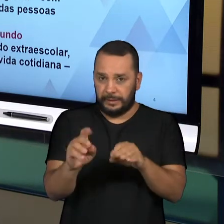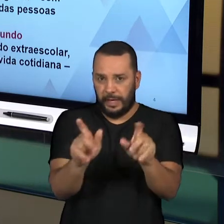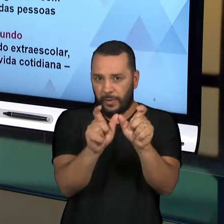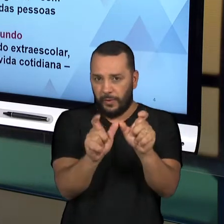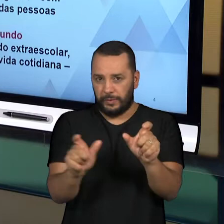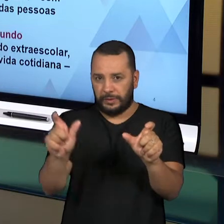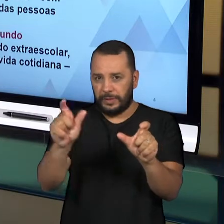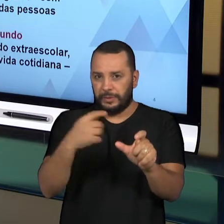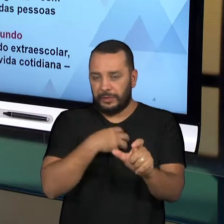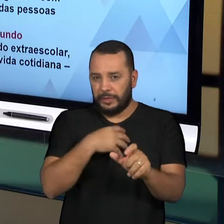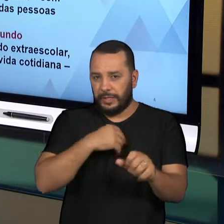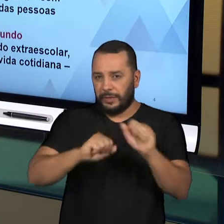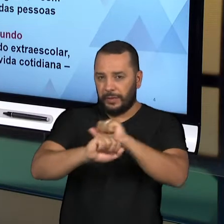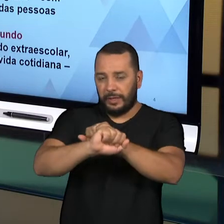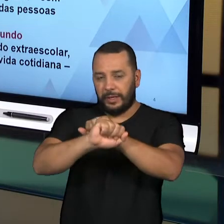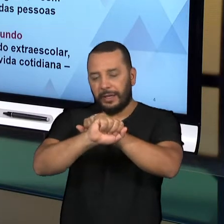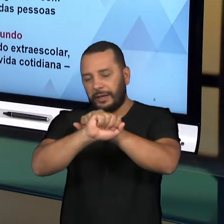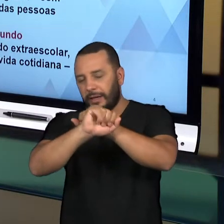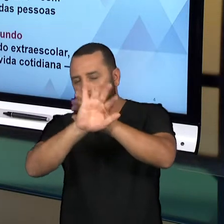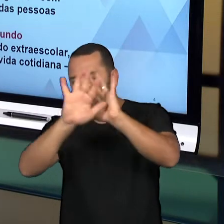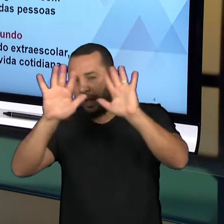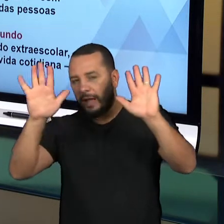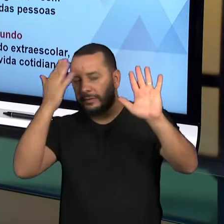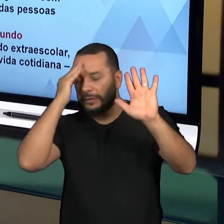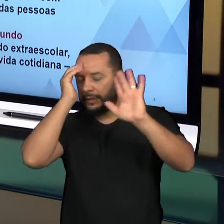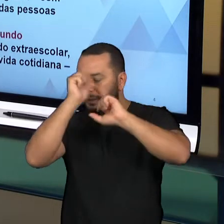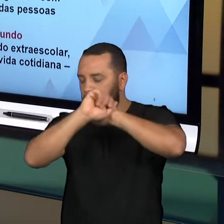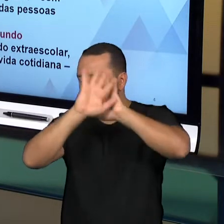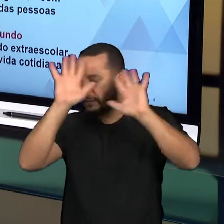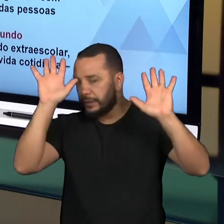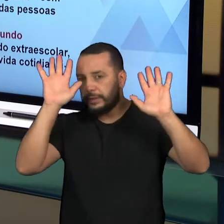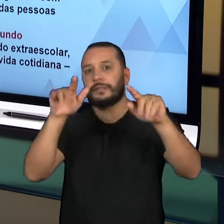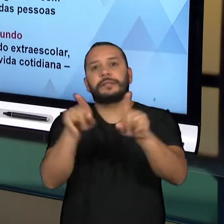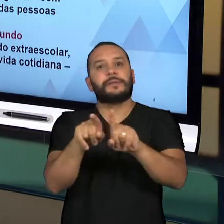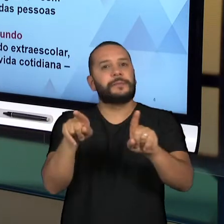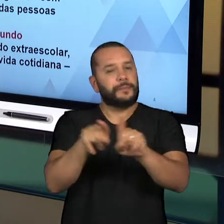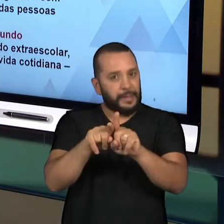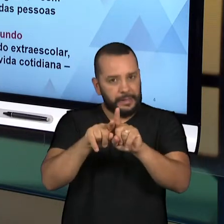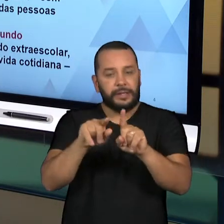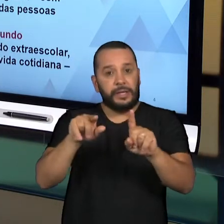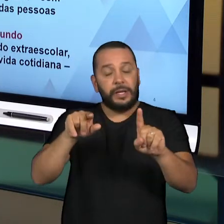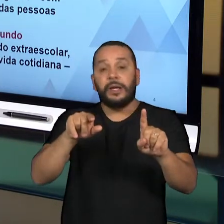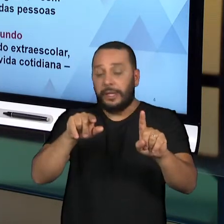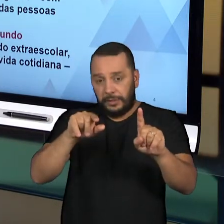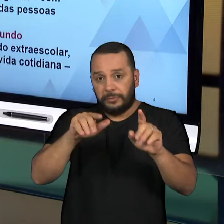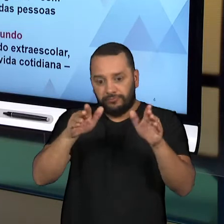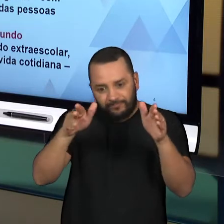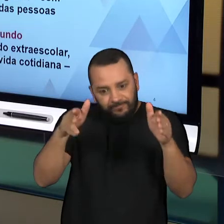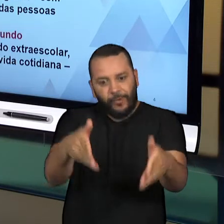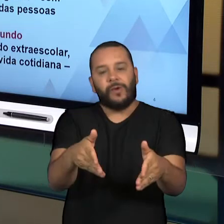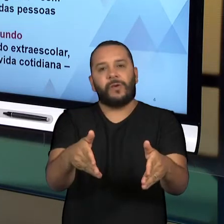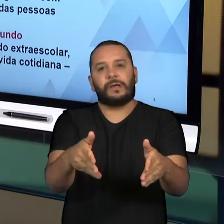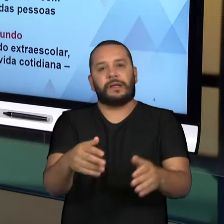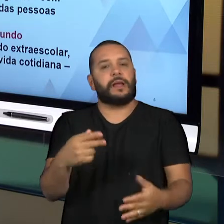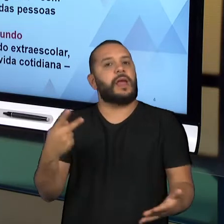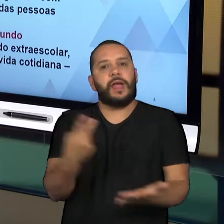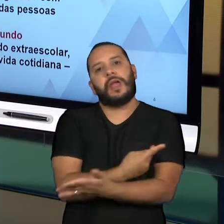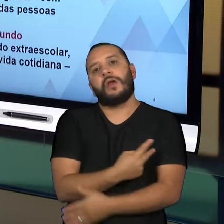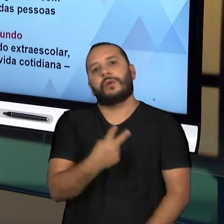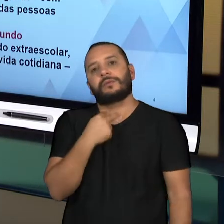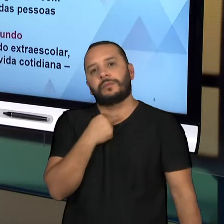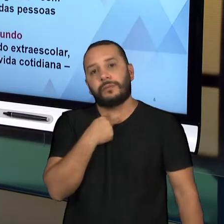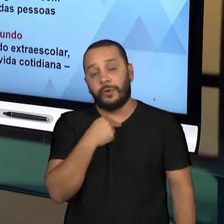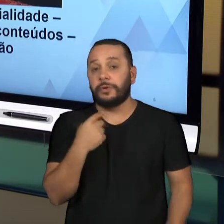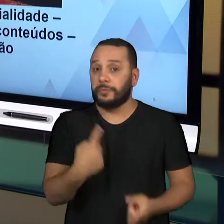forma clara de uma forma objetiva sem erros na apresentação porque é uma aula